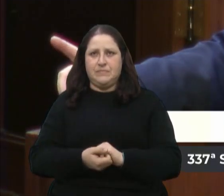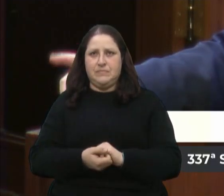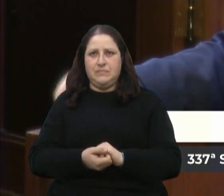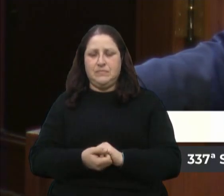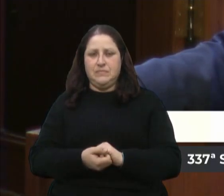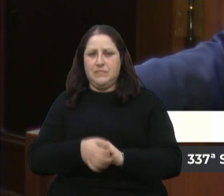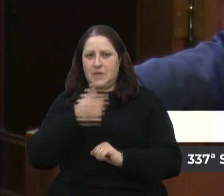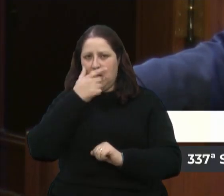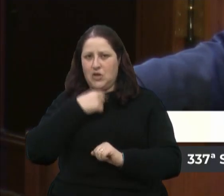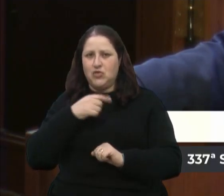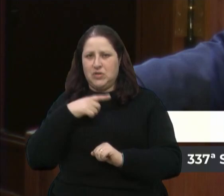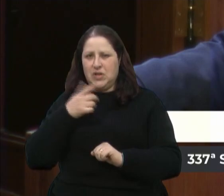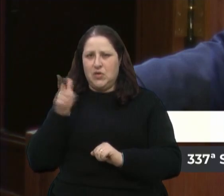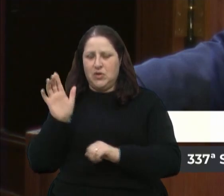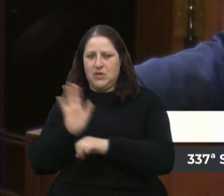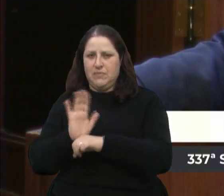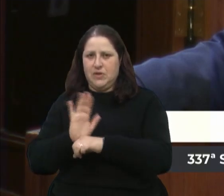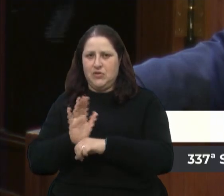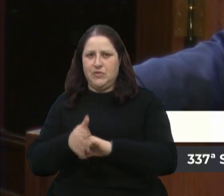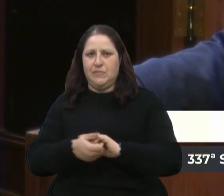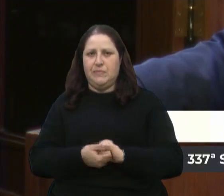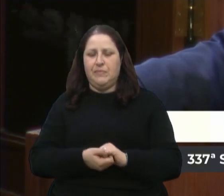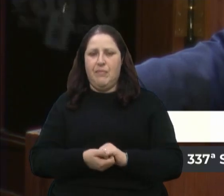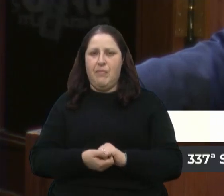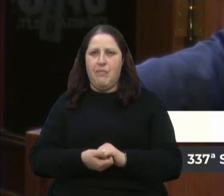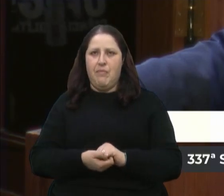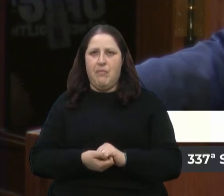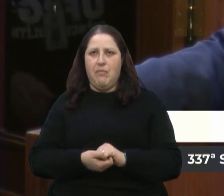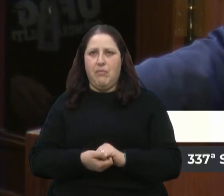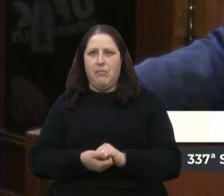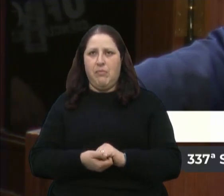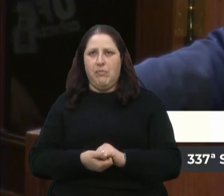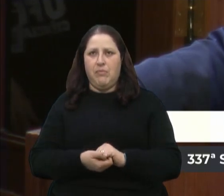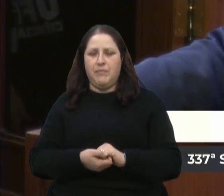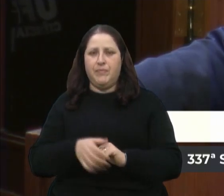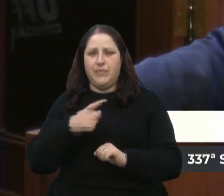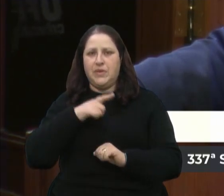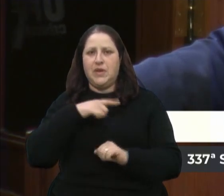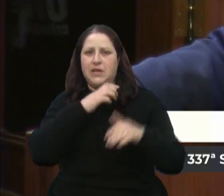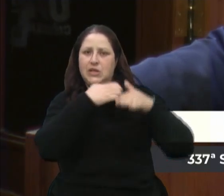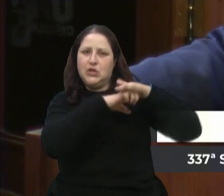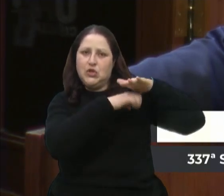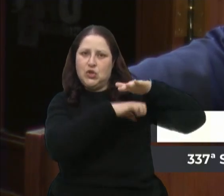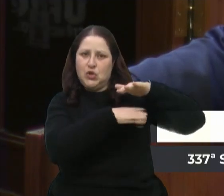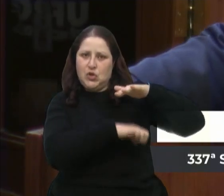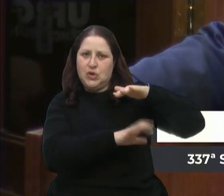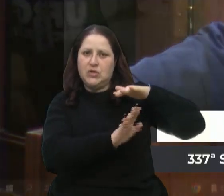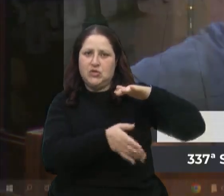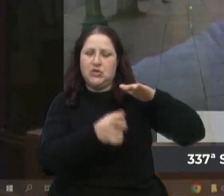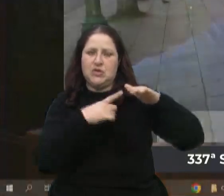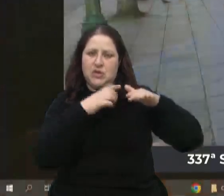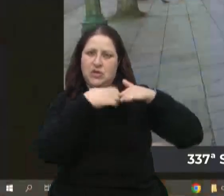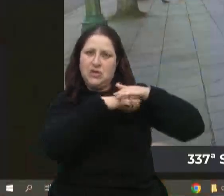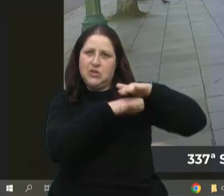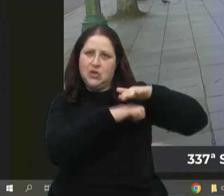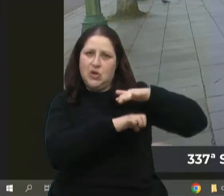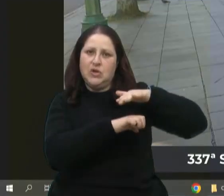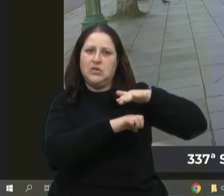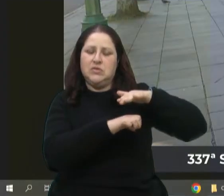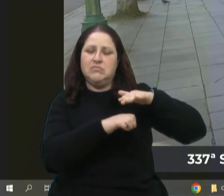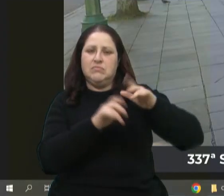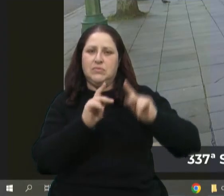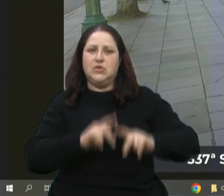Acho que temos outras imagens também. Peça uma parte, velho. Com estoque, já está tendo estoque agora, vereador Schalco.